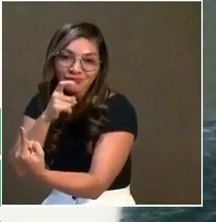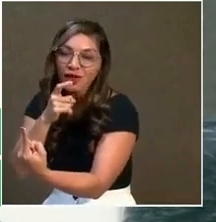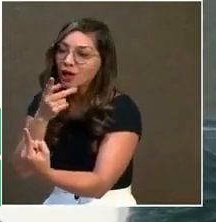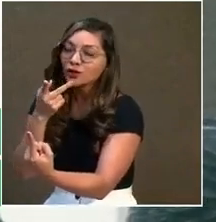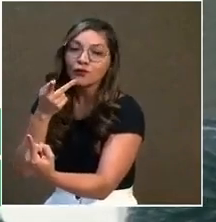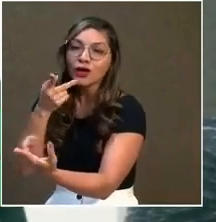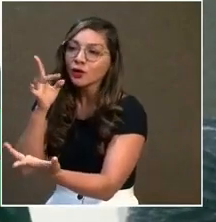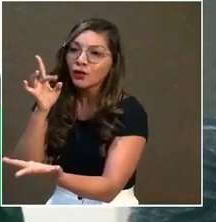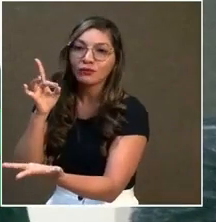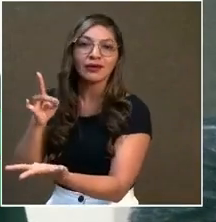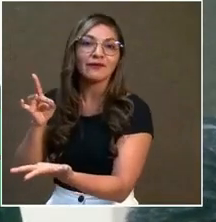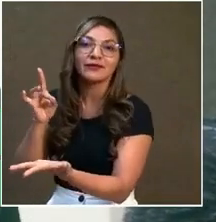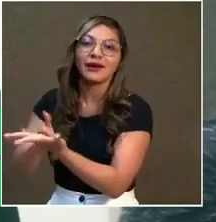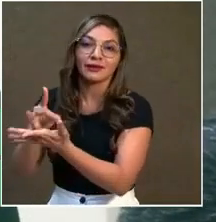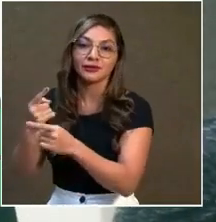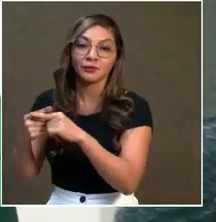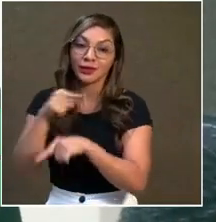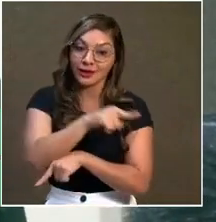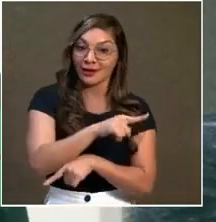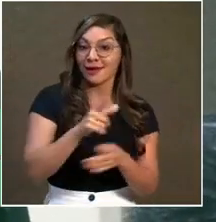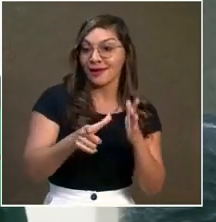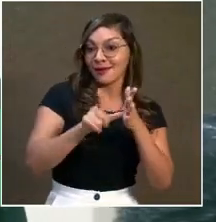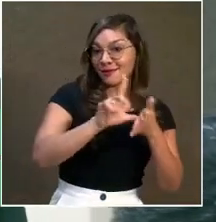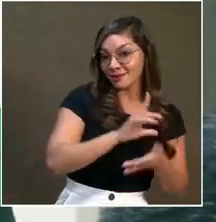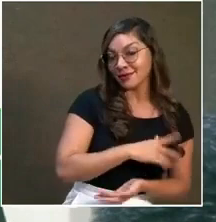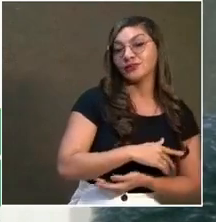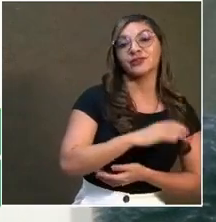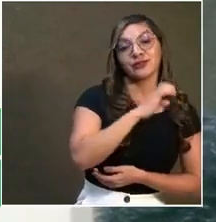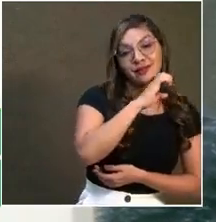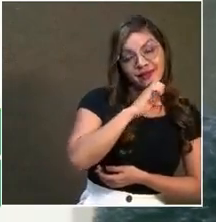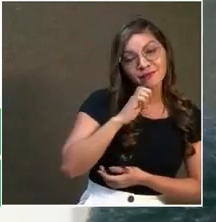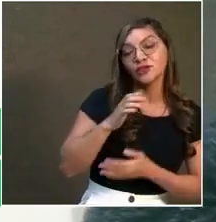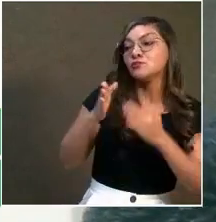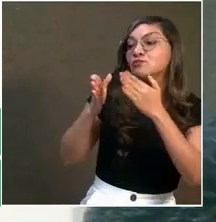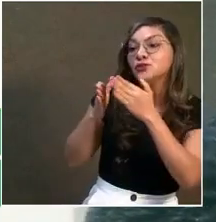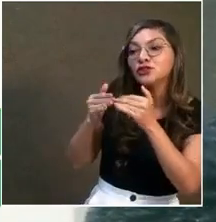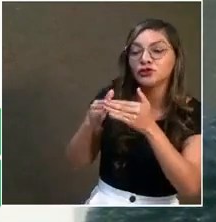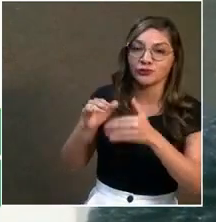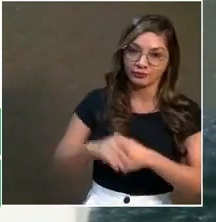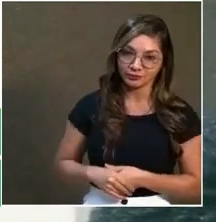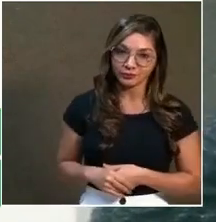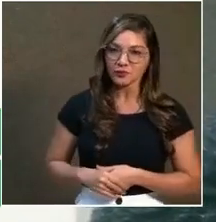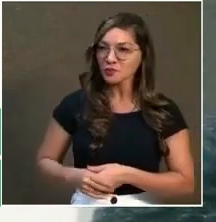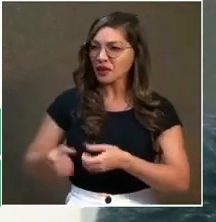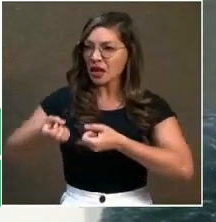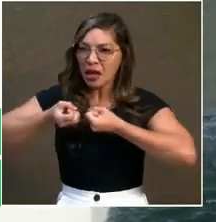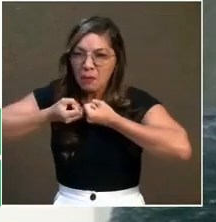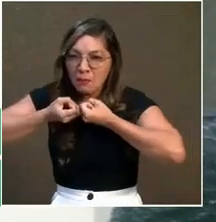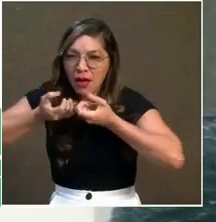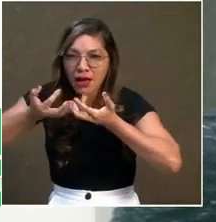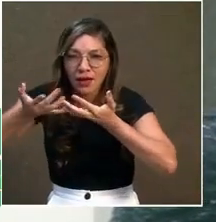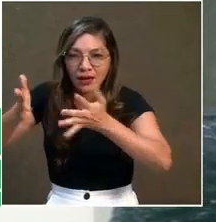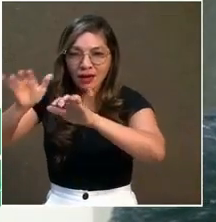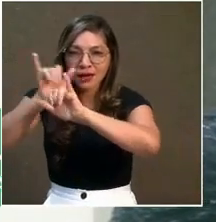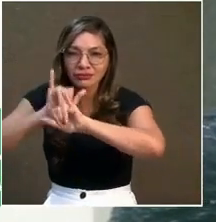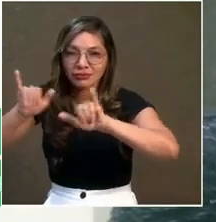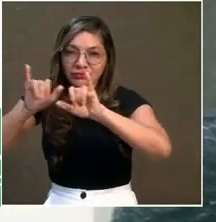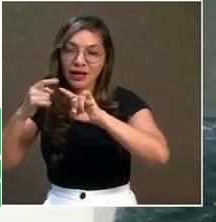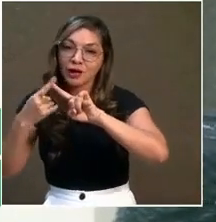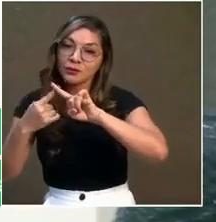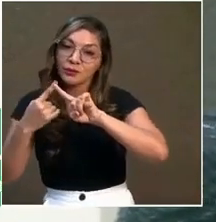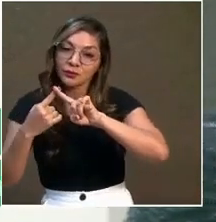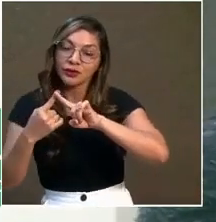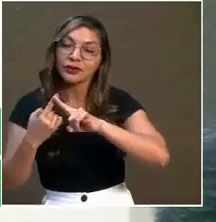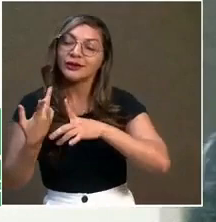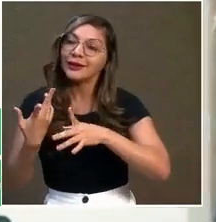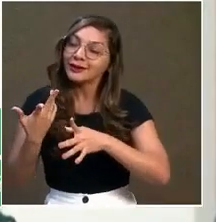Porque ele expôs, foi um pedido dela. Mas o fato dele não ter exposto ela por consideração